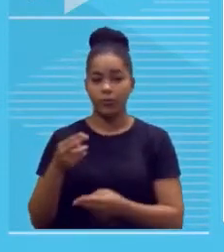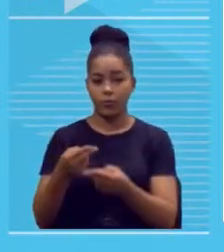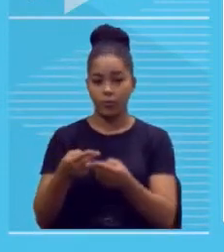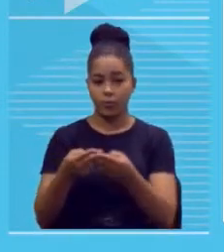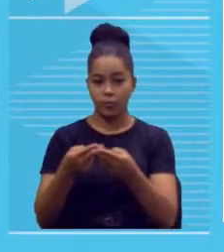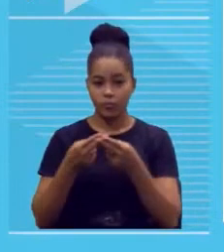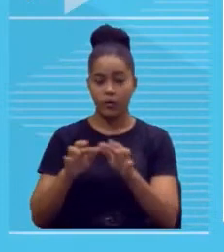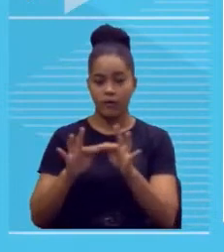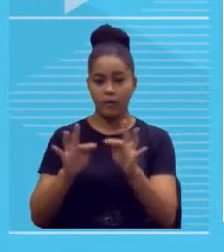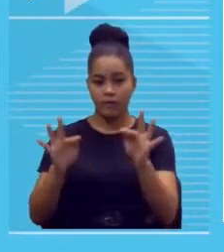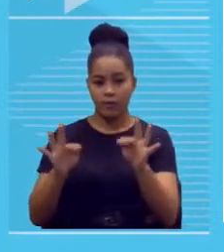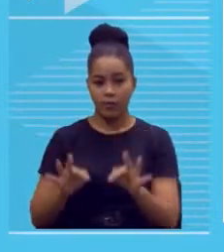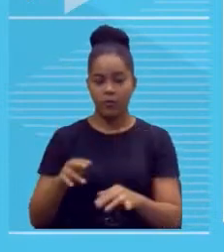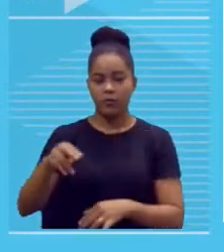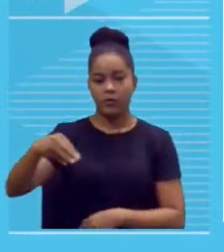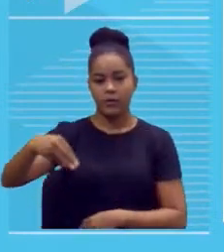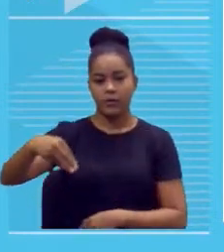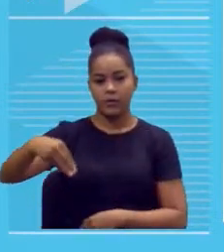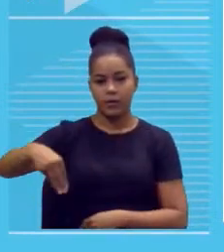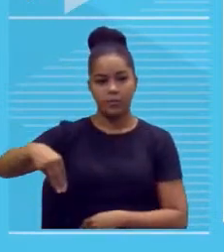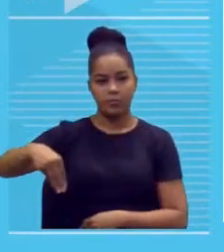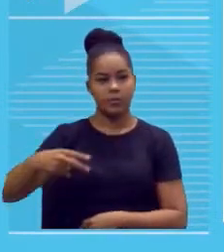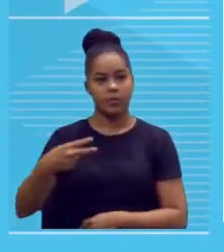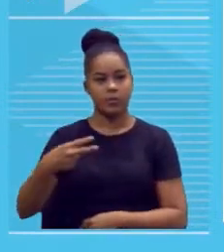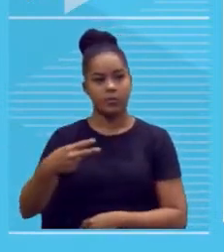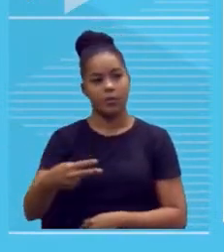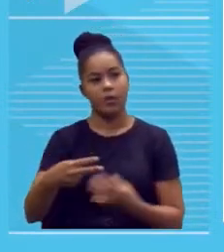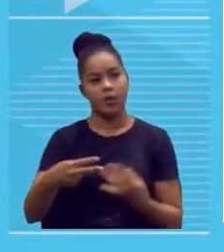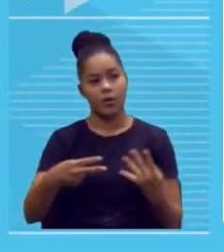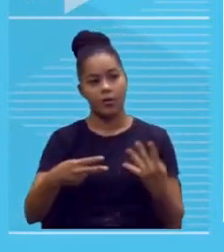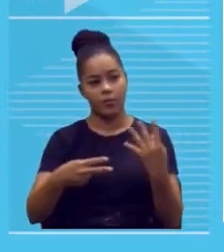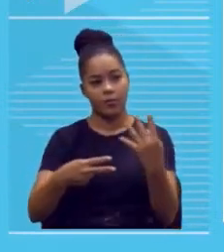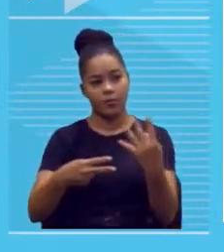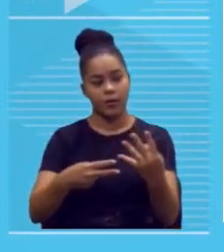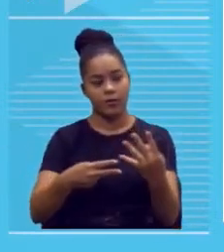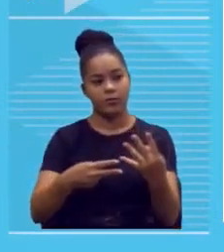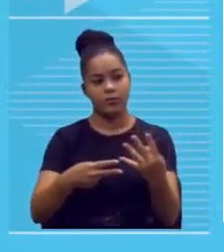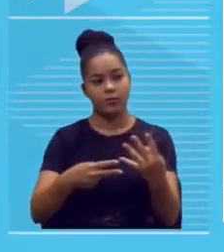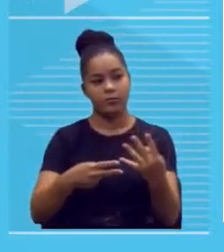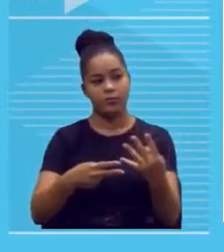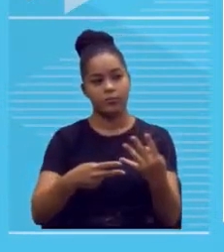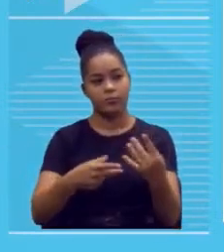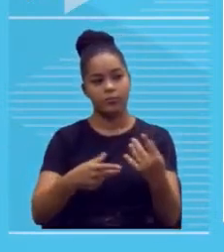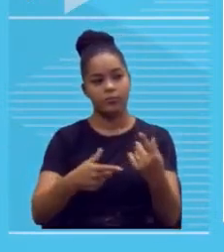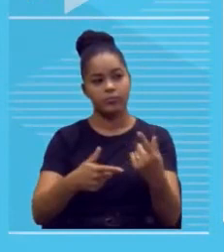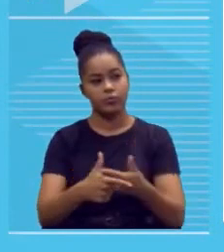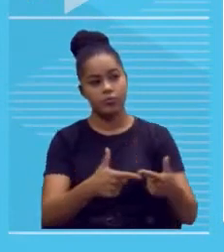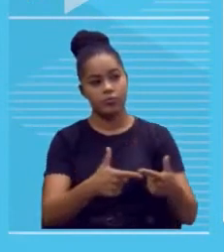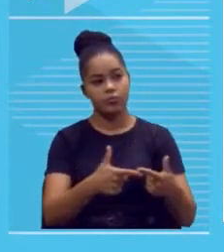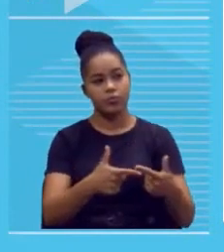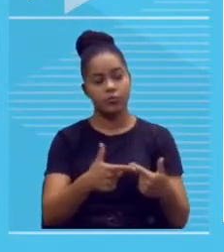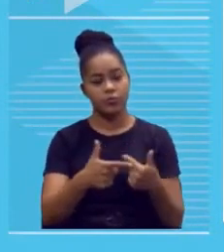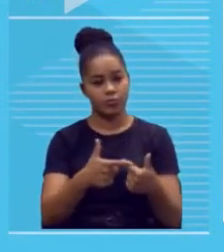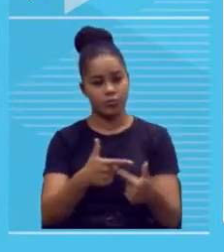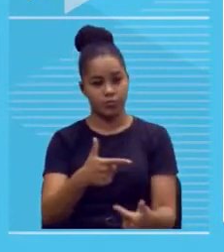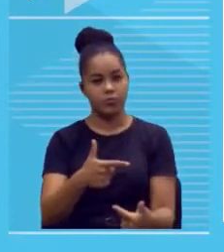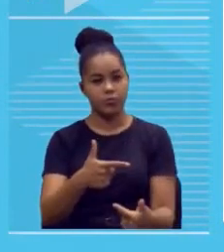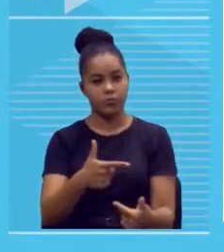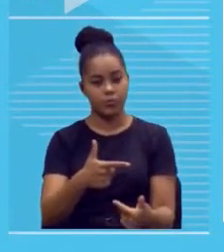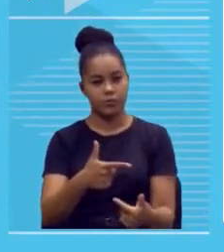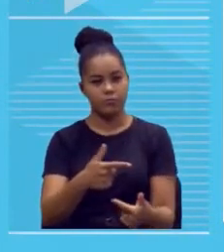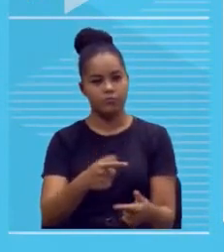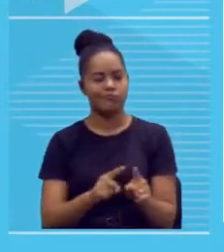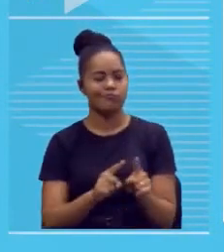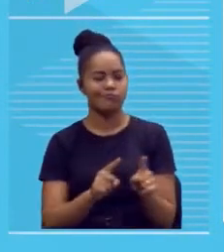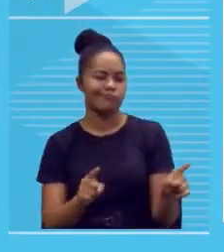é o cateto oposto, que é 4, pelo cateto adjacente, que é 2.